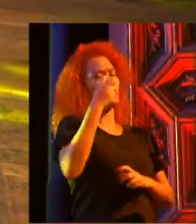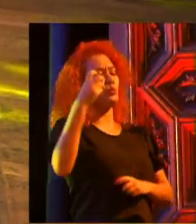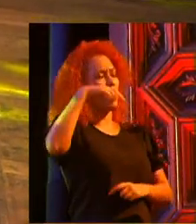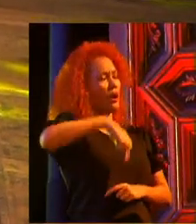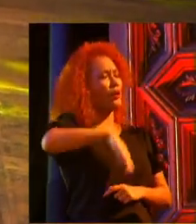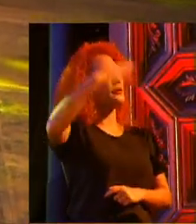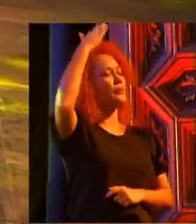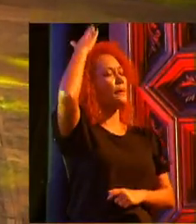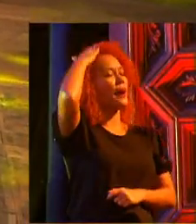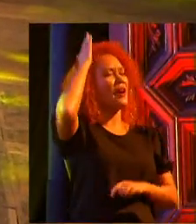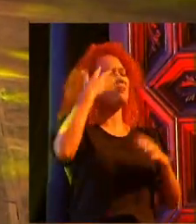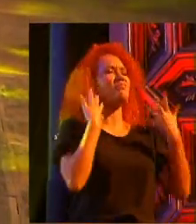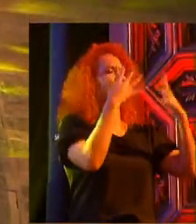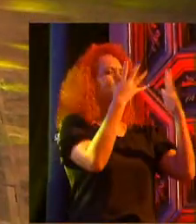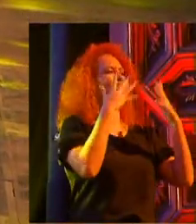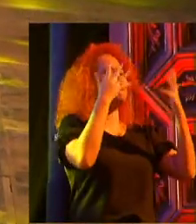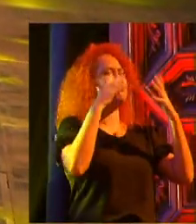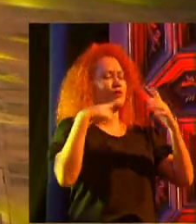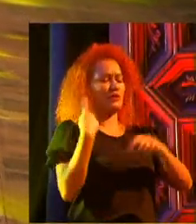palmas para o nosso brega.